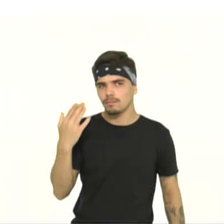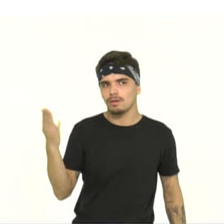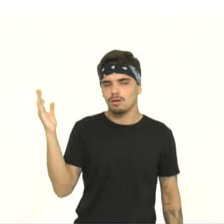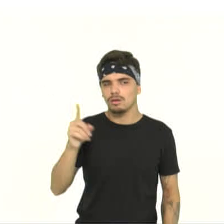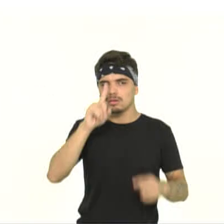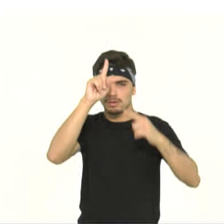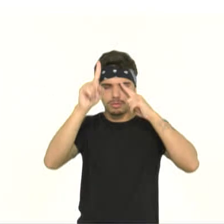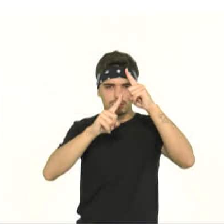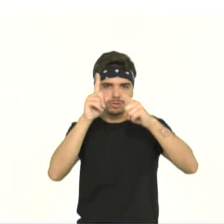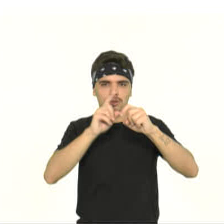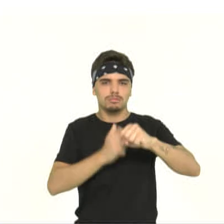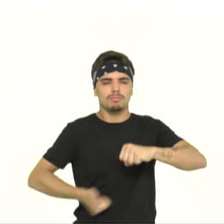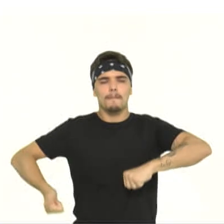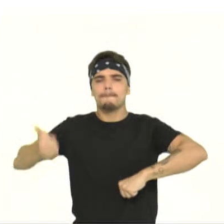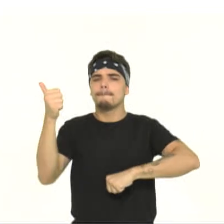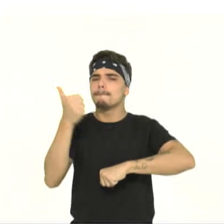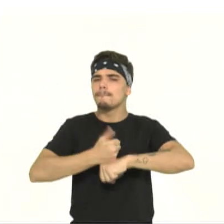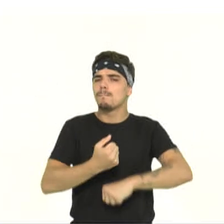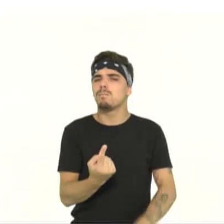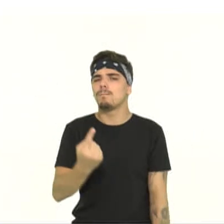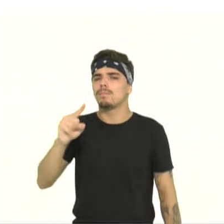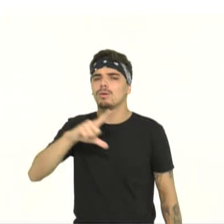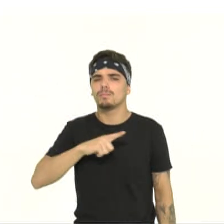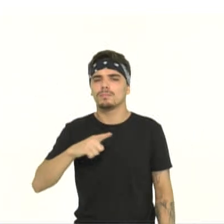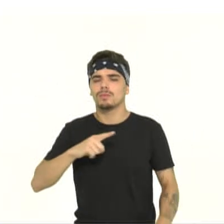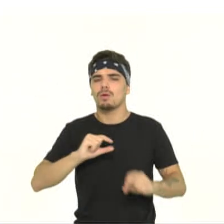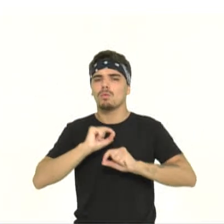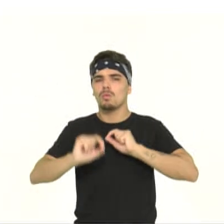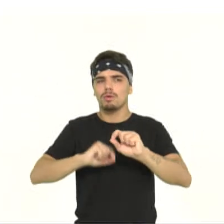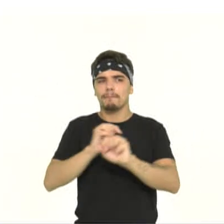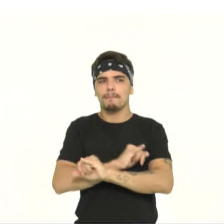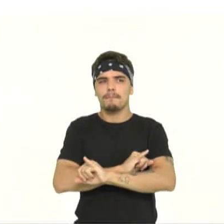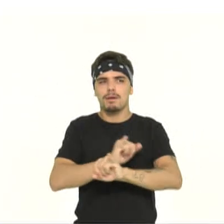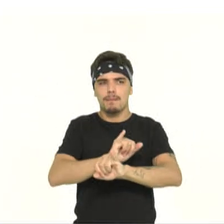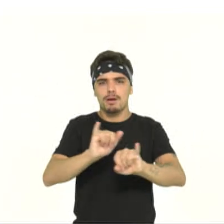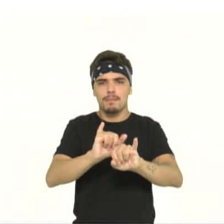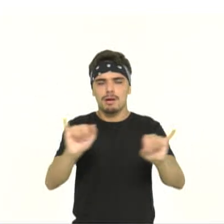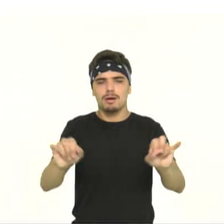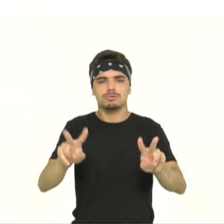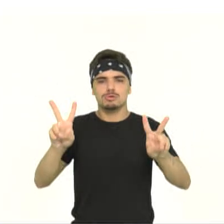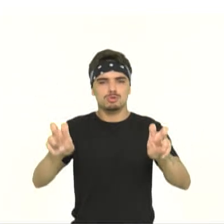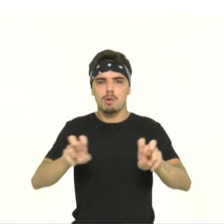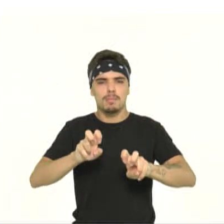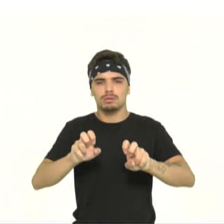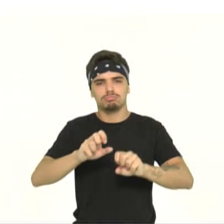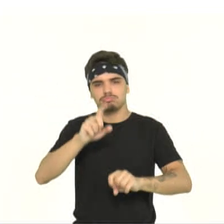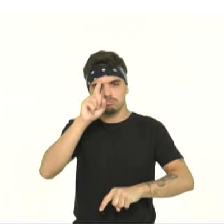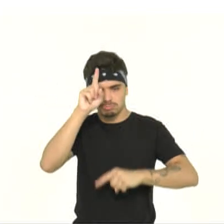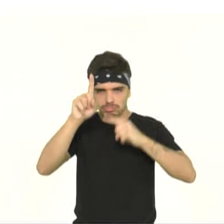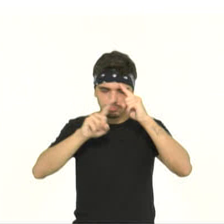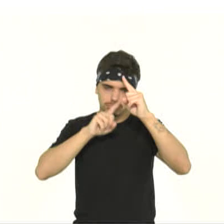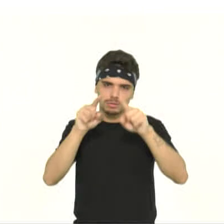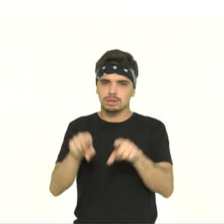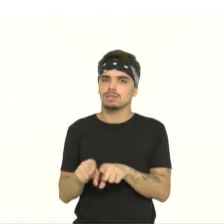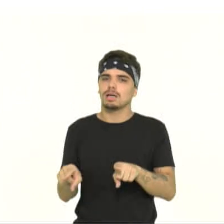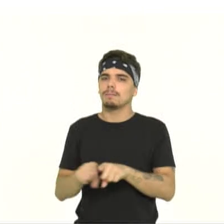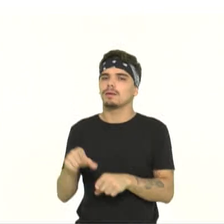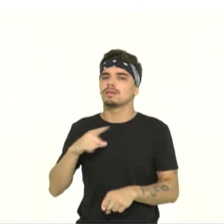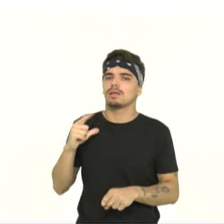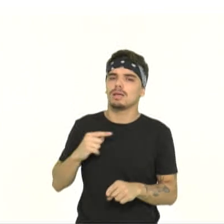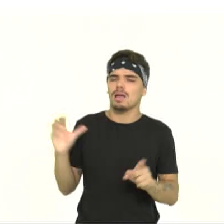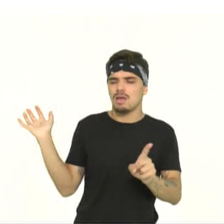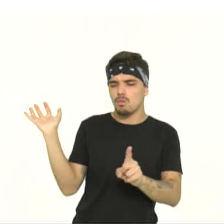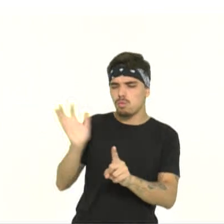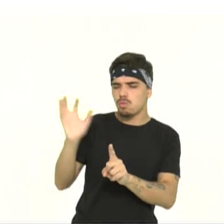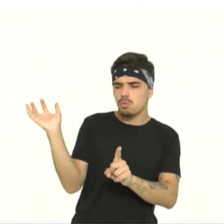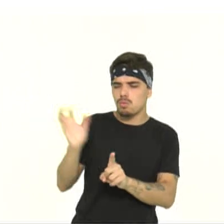totalitária desenvolve técnicas de propaganda para a disseminação da ideologia e também para a